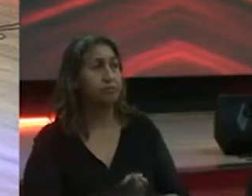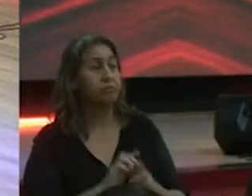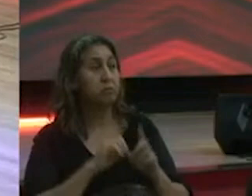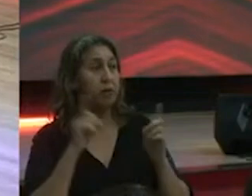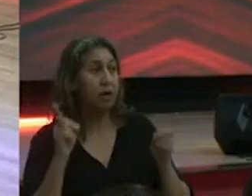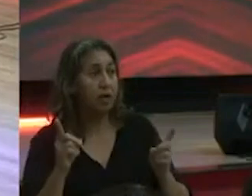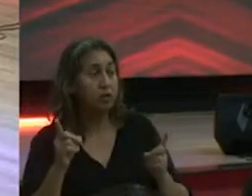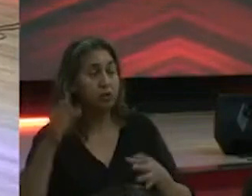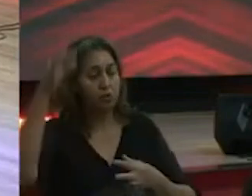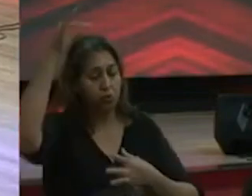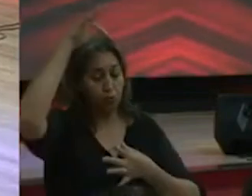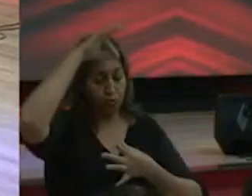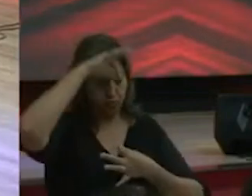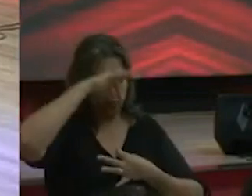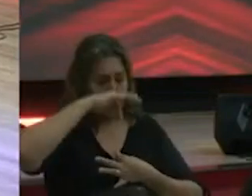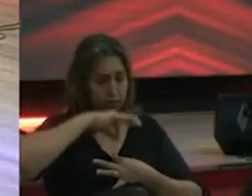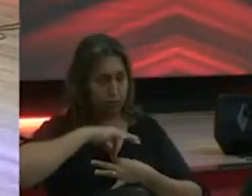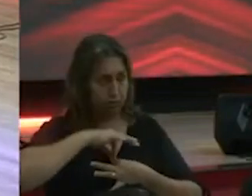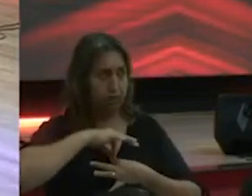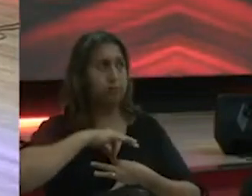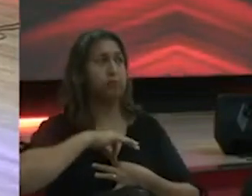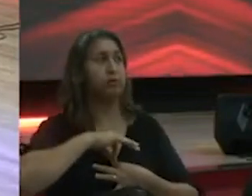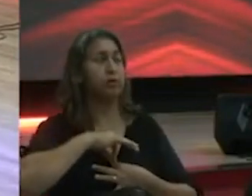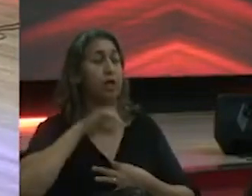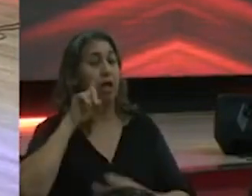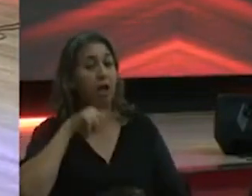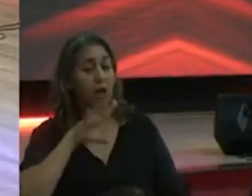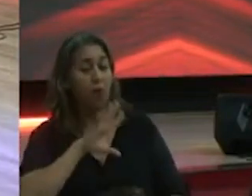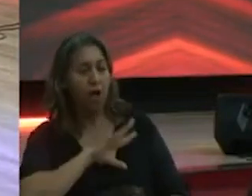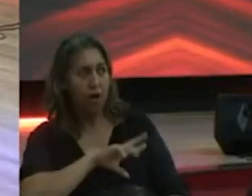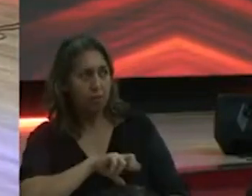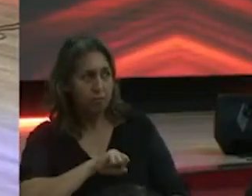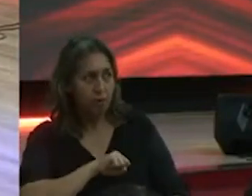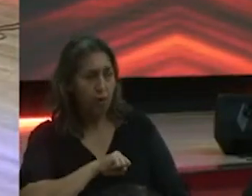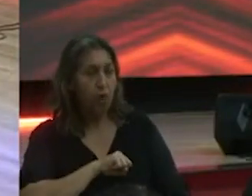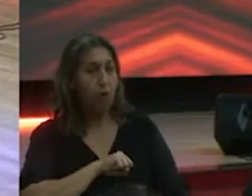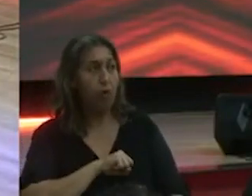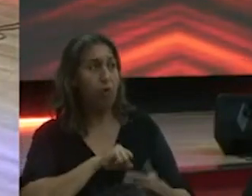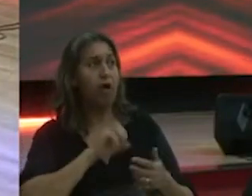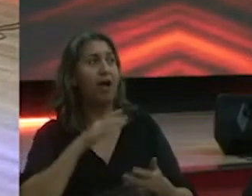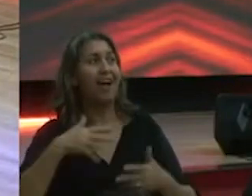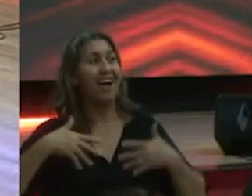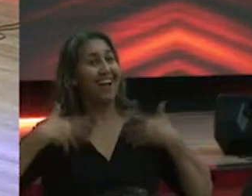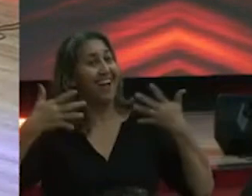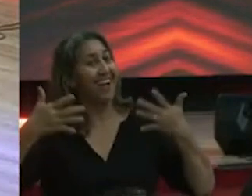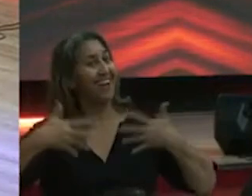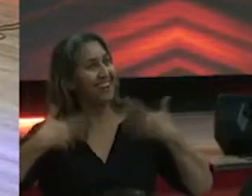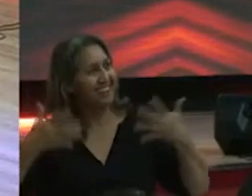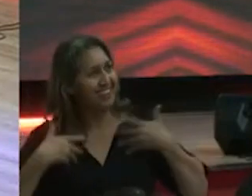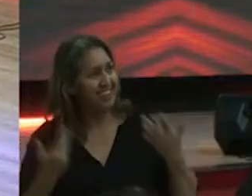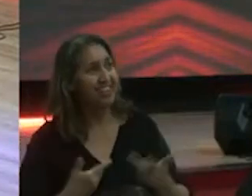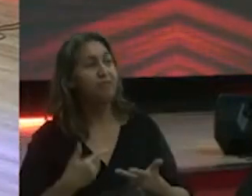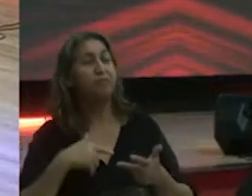Mas o fruto do espírito é amor